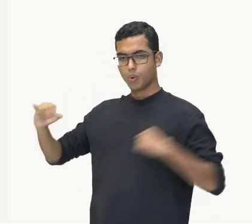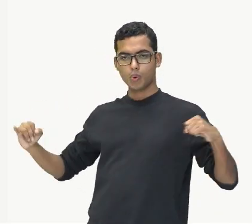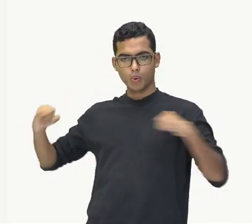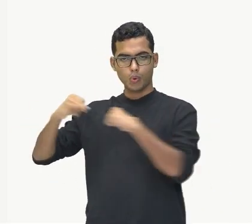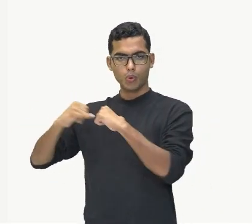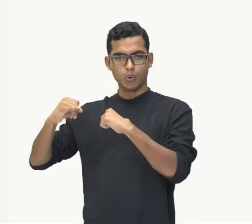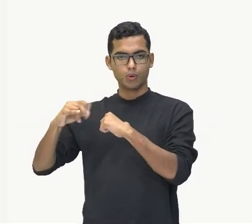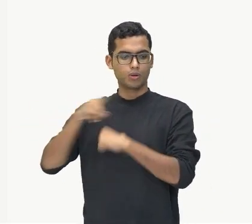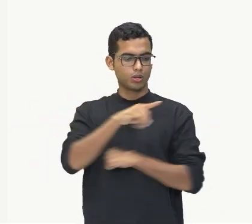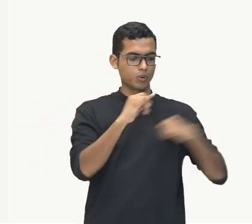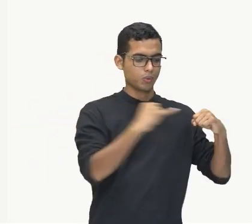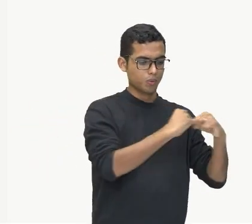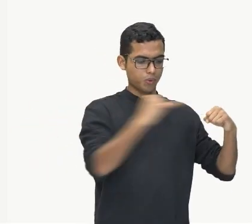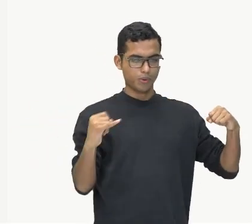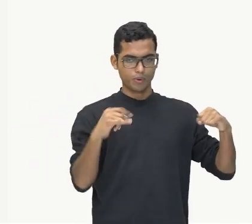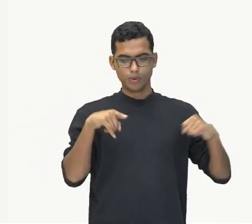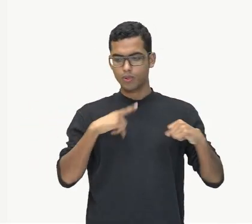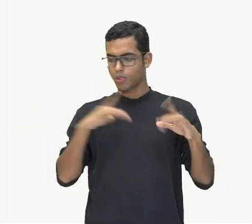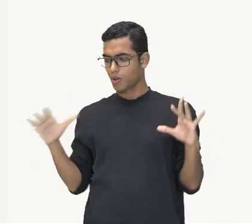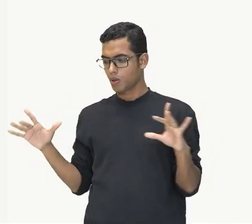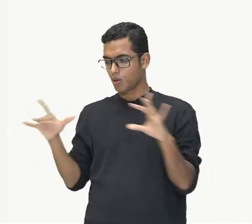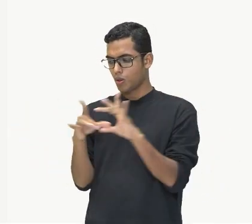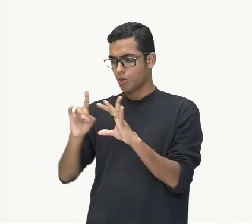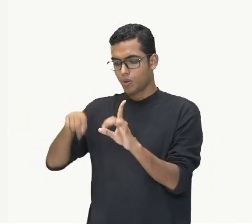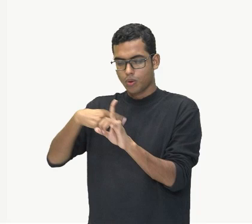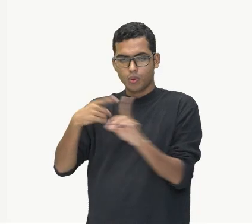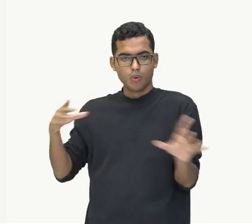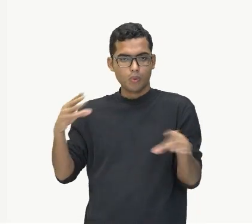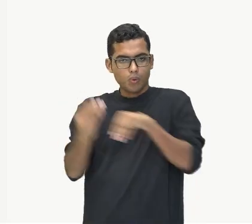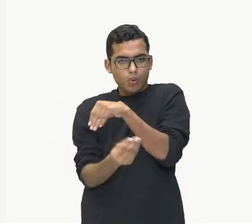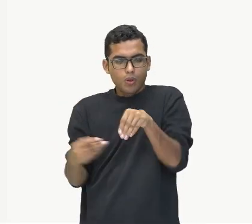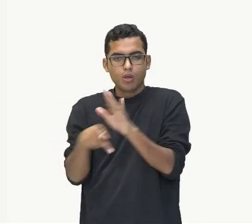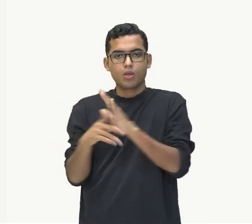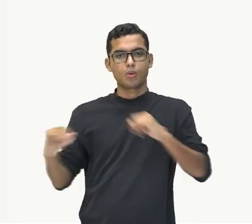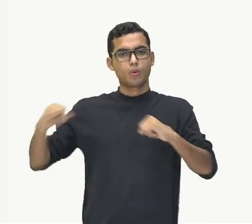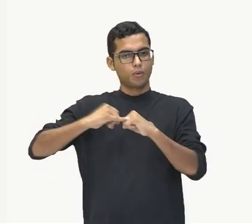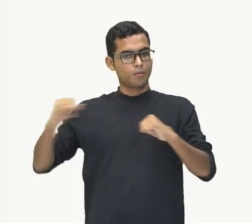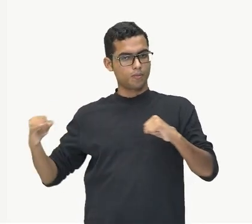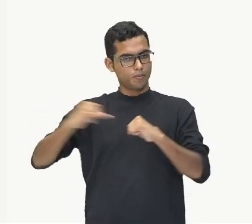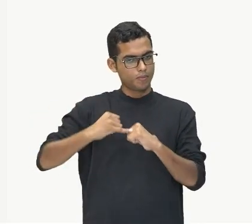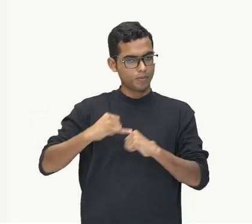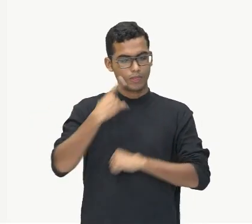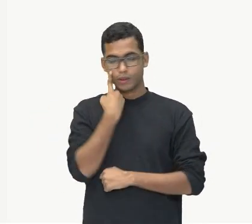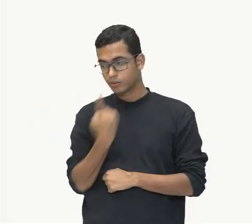um composto ele se ioniza, na presença da